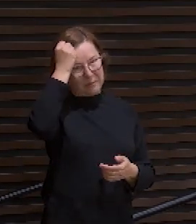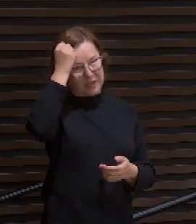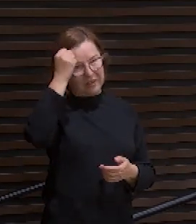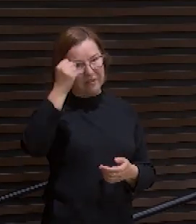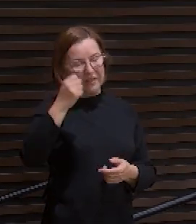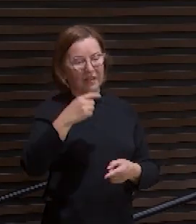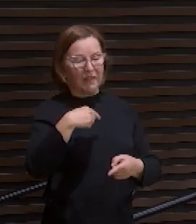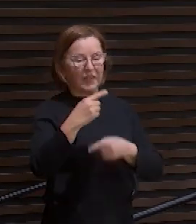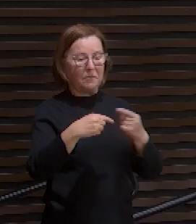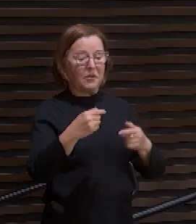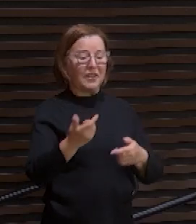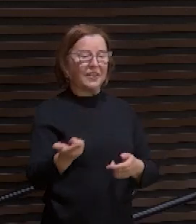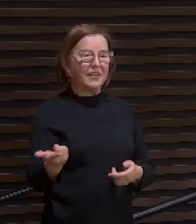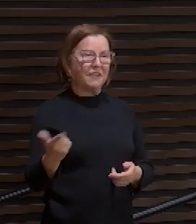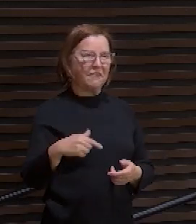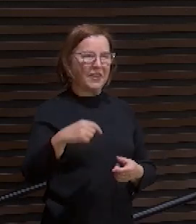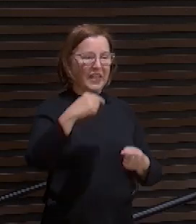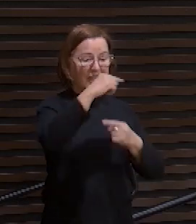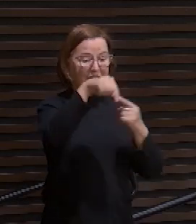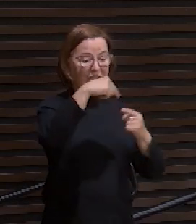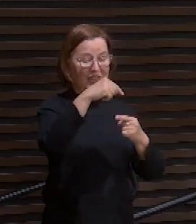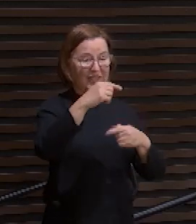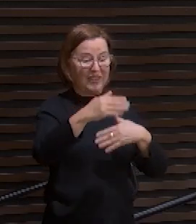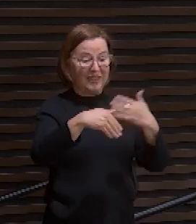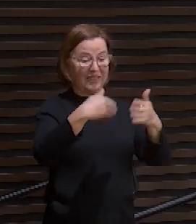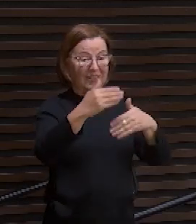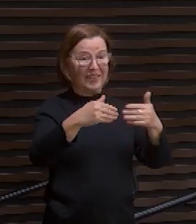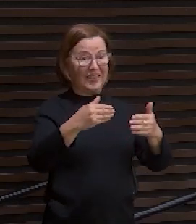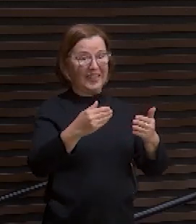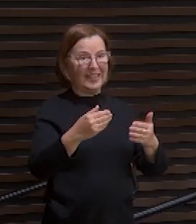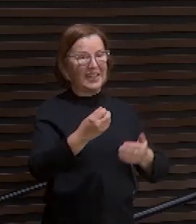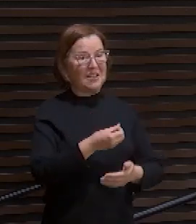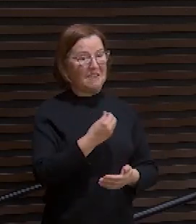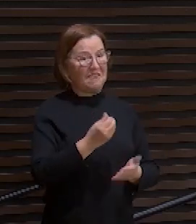vem a santificação, vem o crescimento na vida cristã.